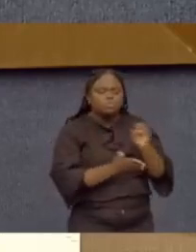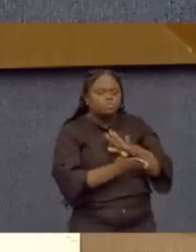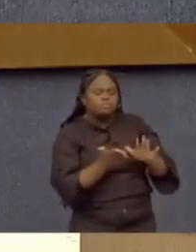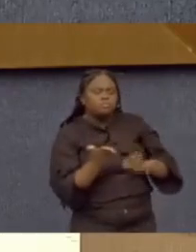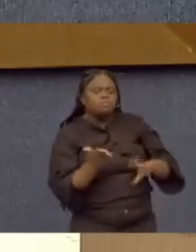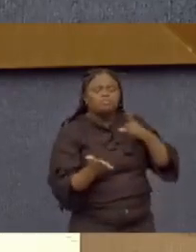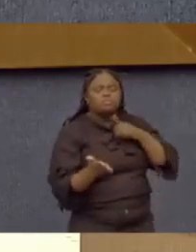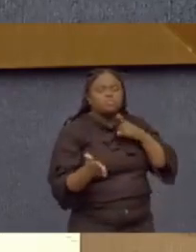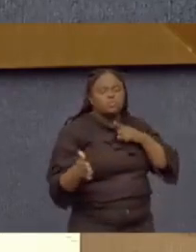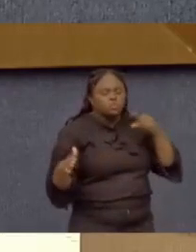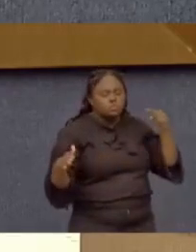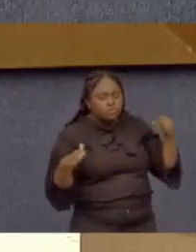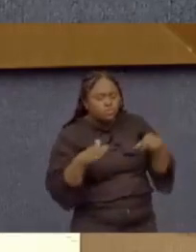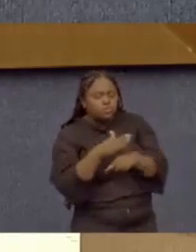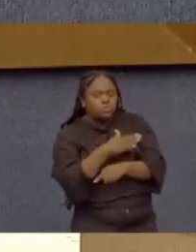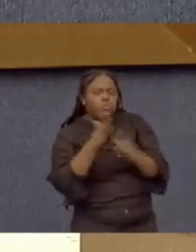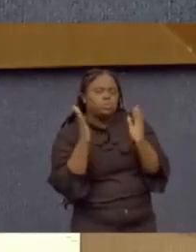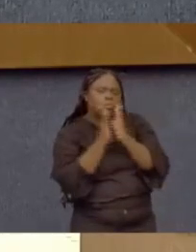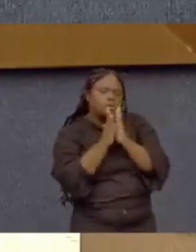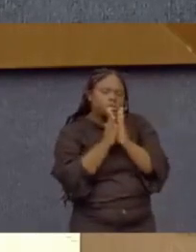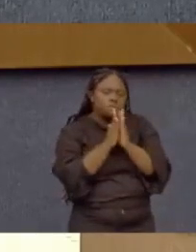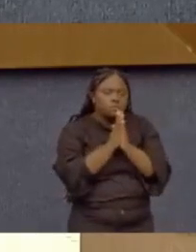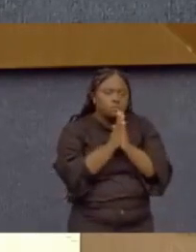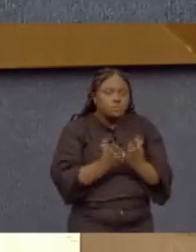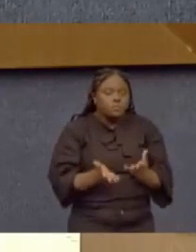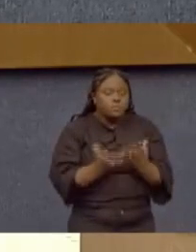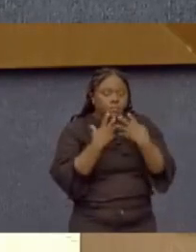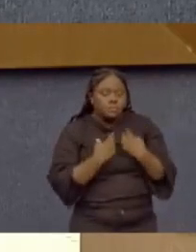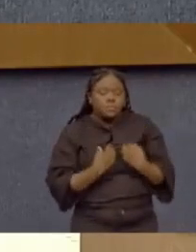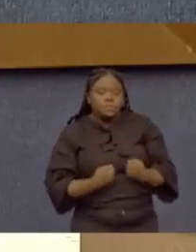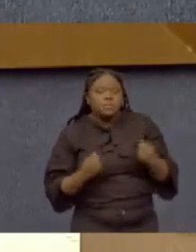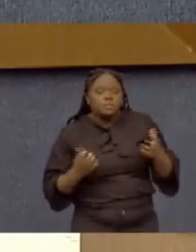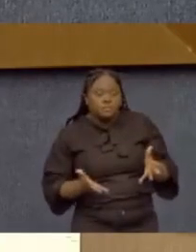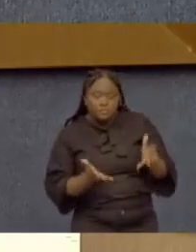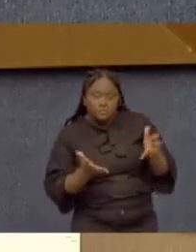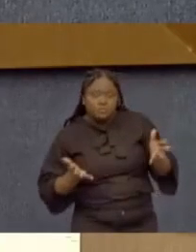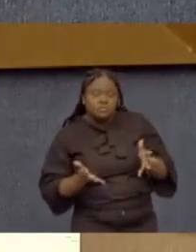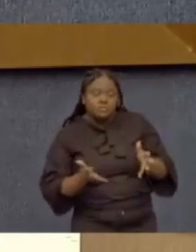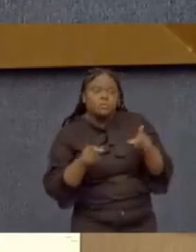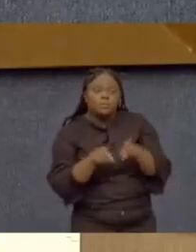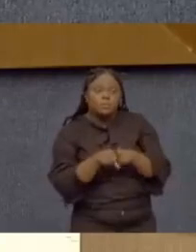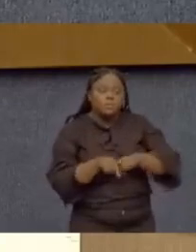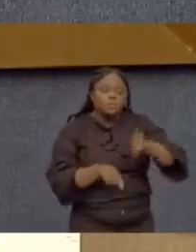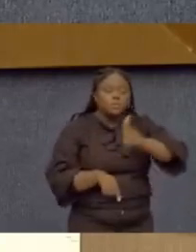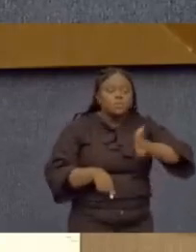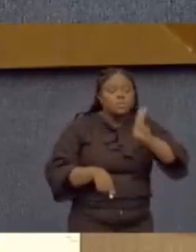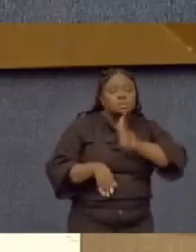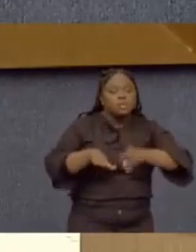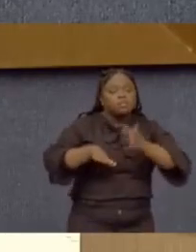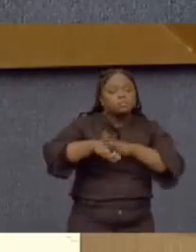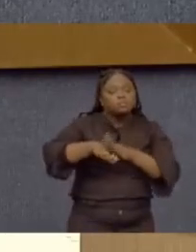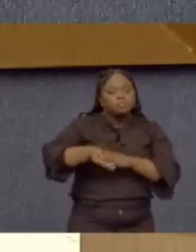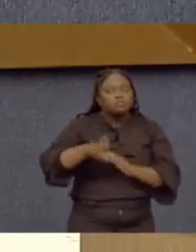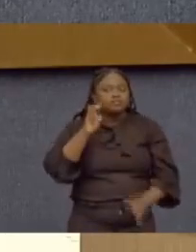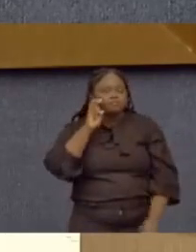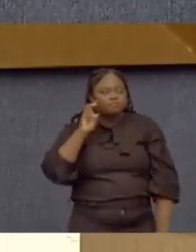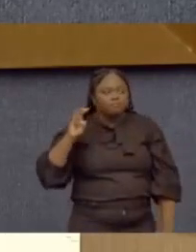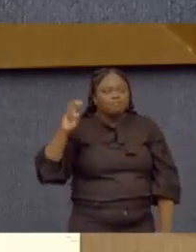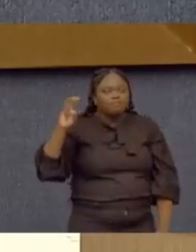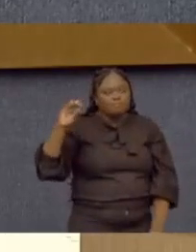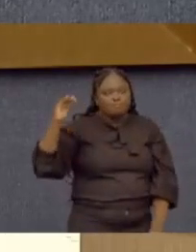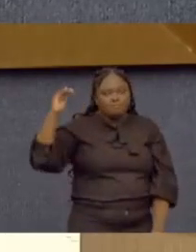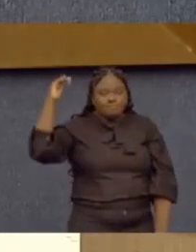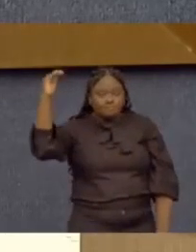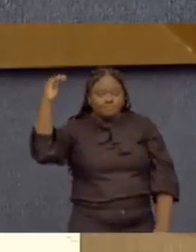de oração, para acolhermos suas divinas inspirações, nos tornarmos instrumentos de sua sapientíssima